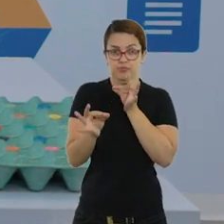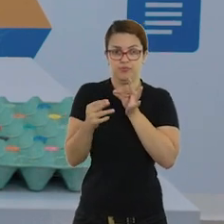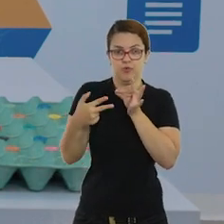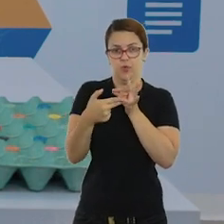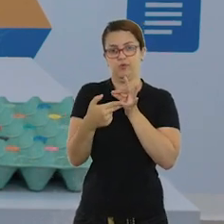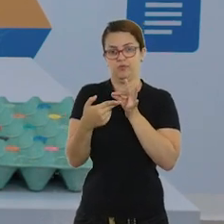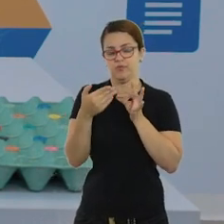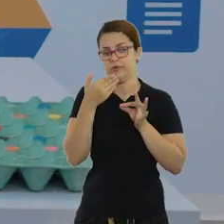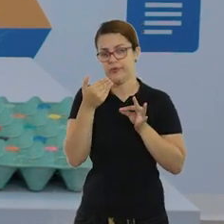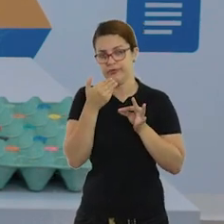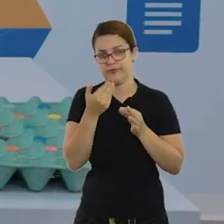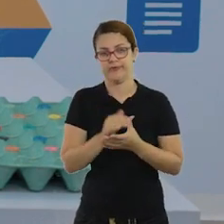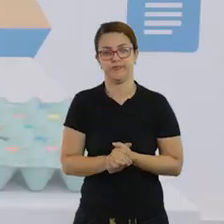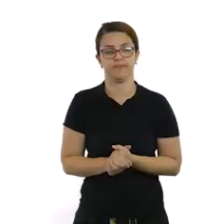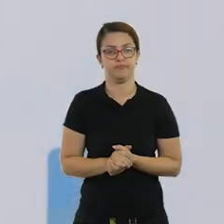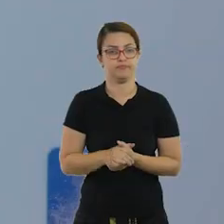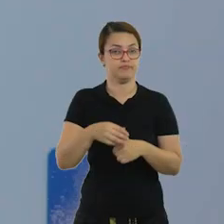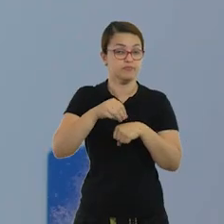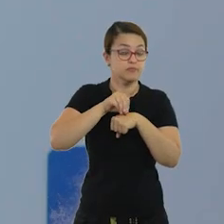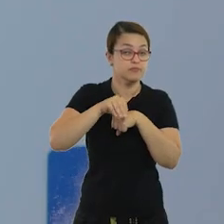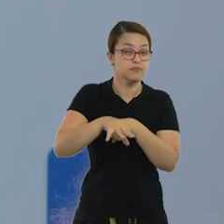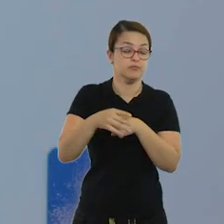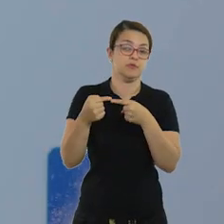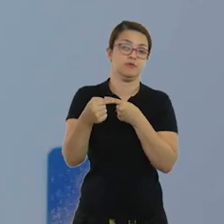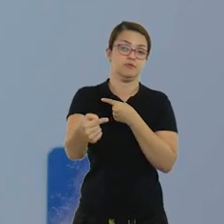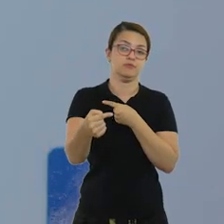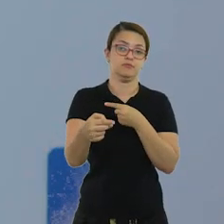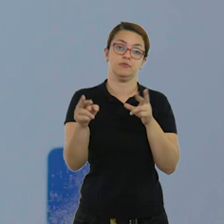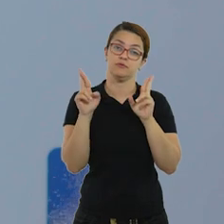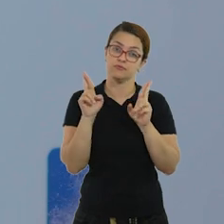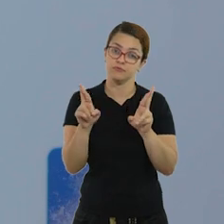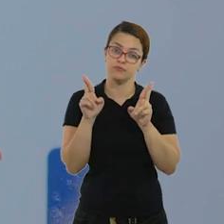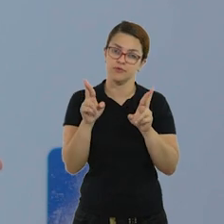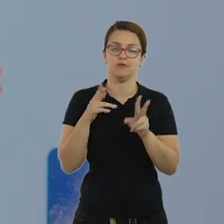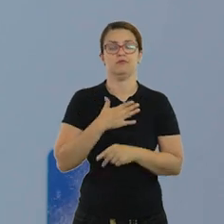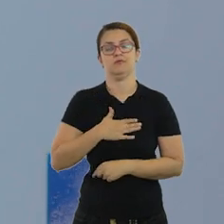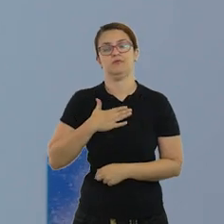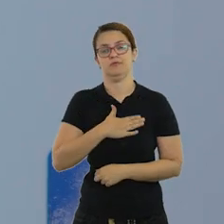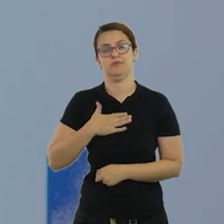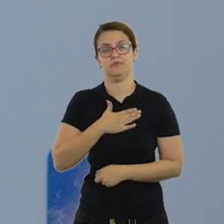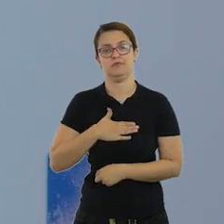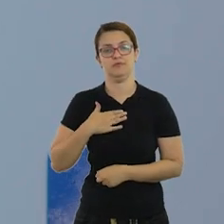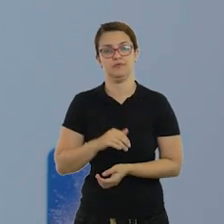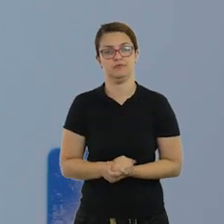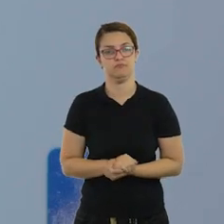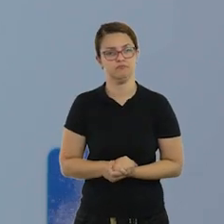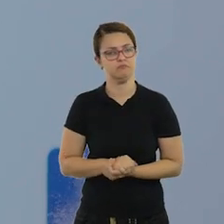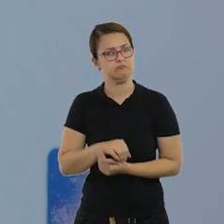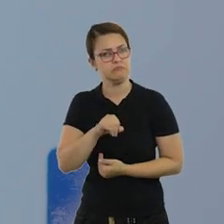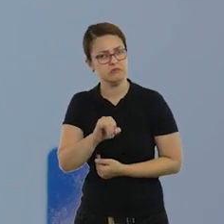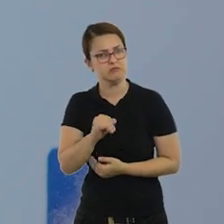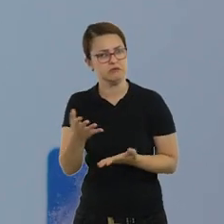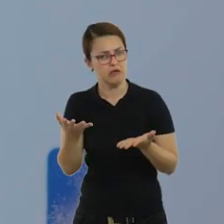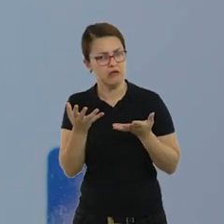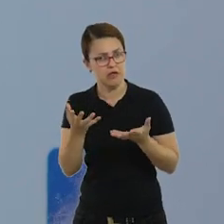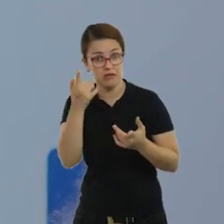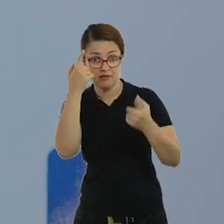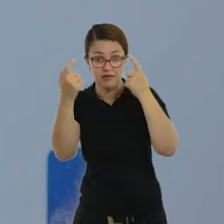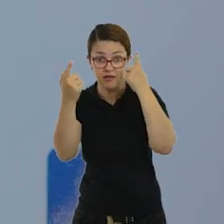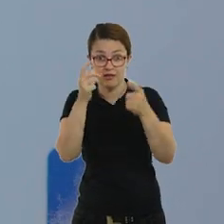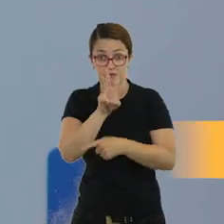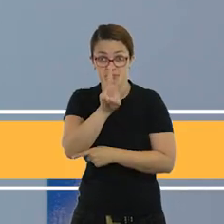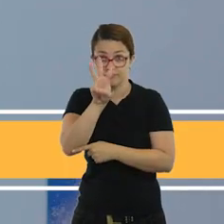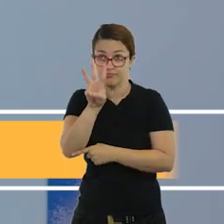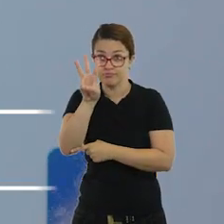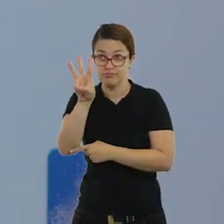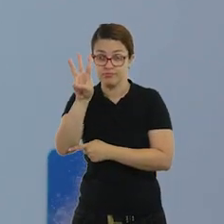ele menorzinho, que vai ficar mais fácil para ele. Bom, essas foram as sugestões para a semana. Espero que vocês tenham gostado. Se vocês quiserem